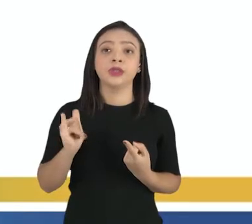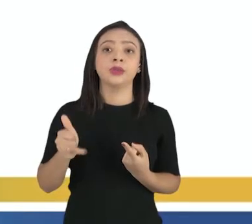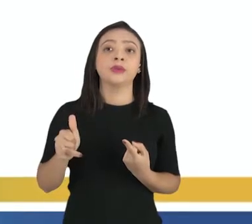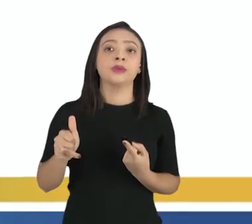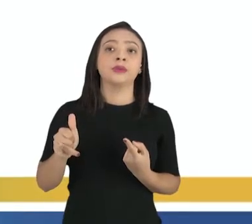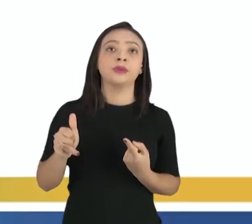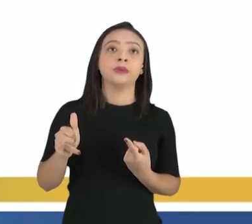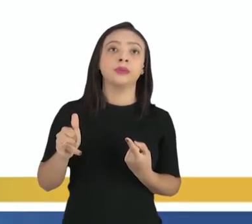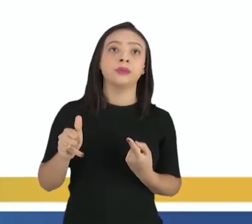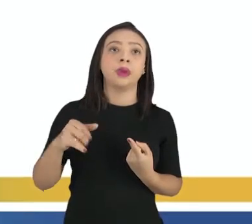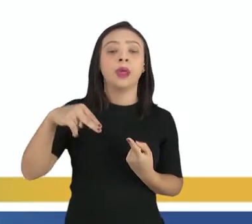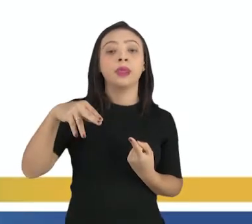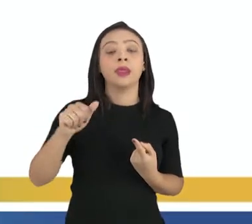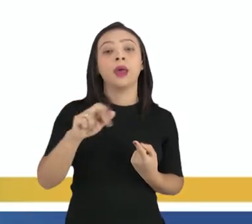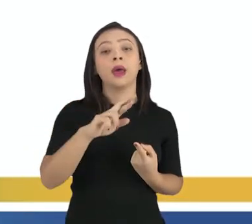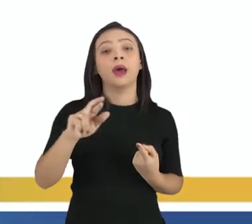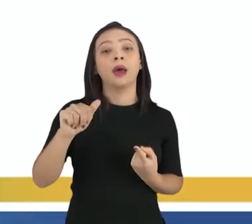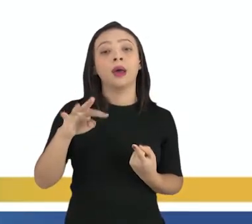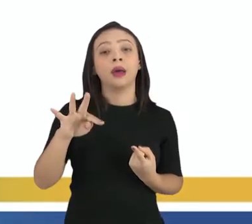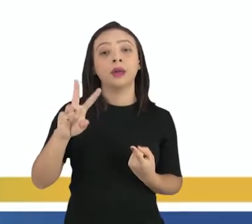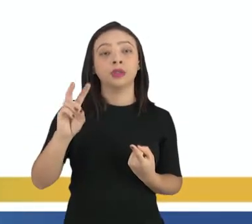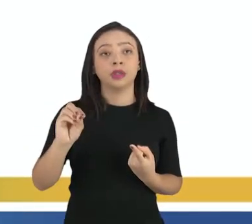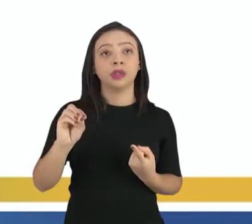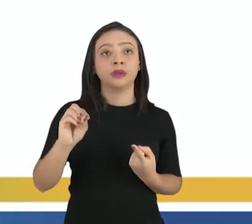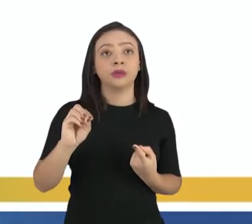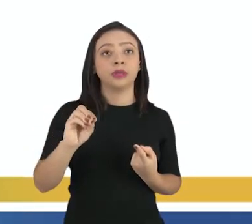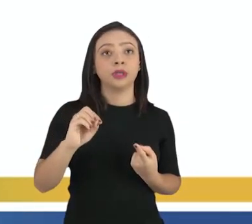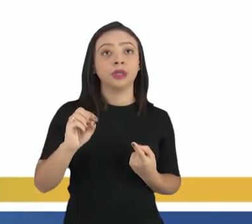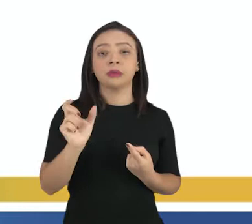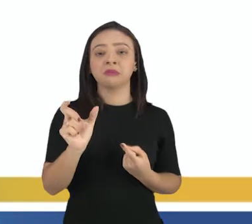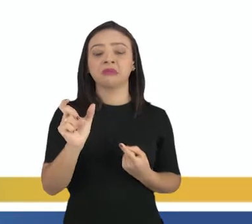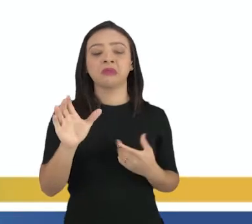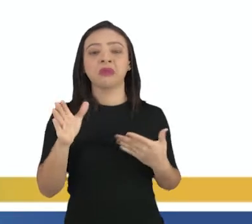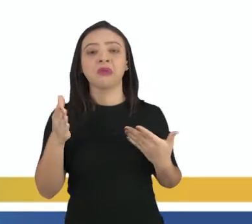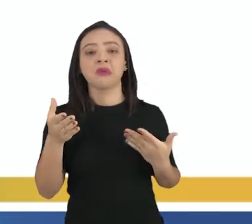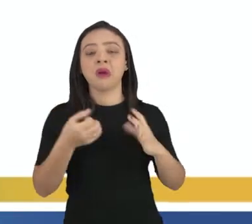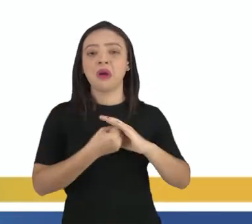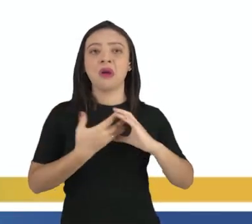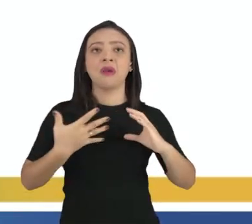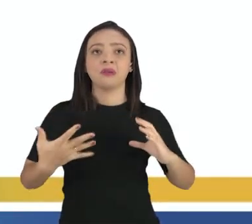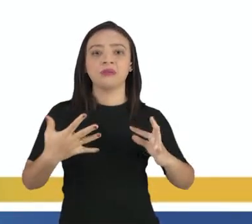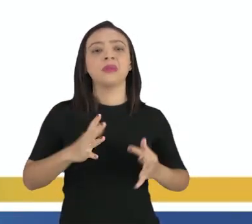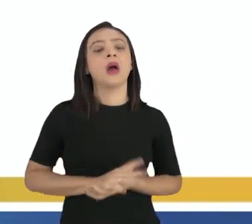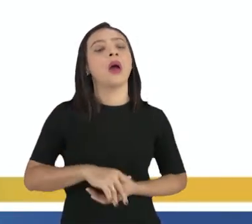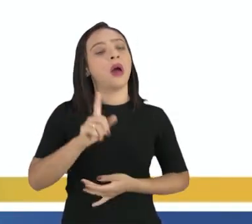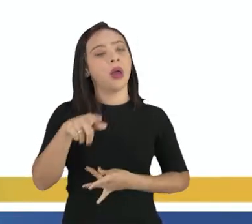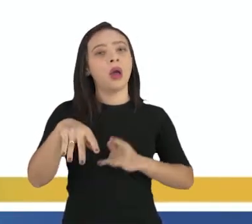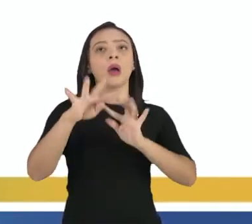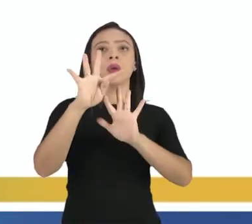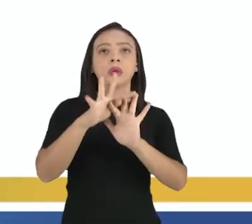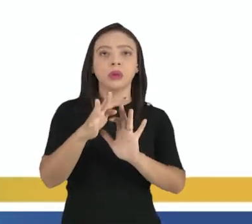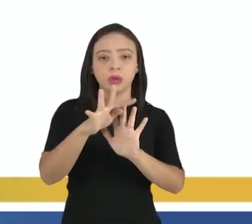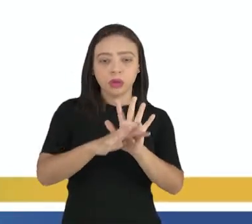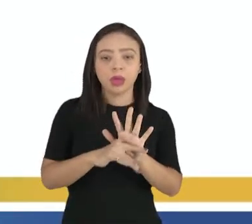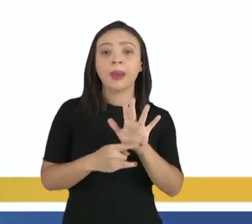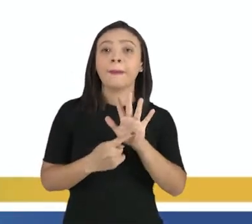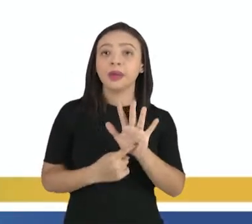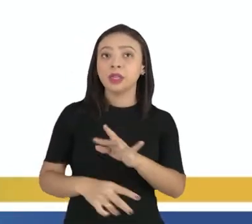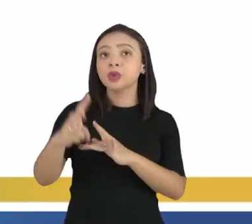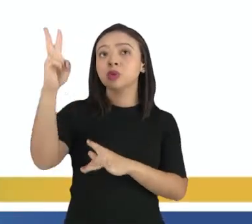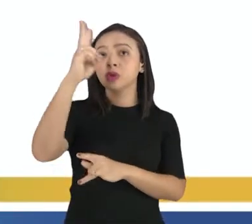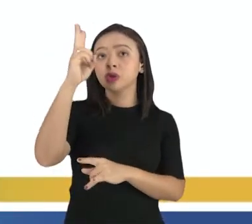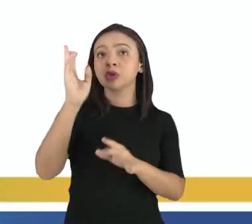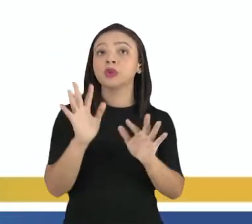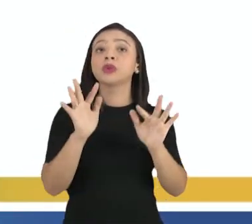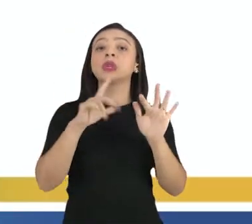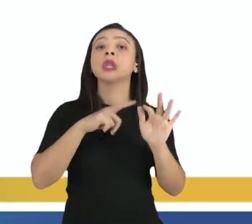textos narrativos Qual é a característica deles no geral é um texto no qual é contado uma história e